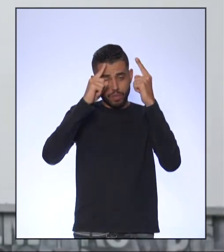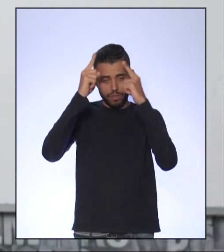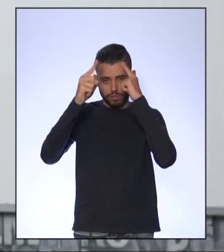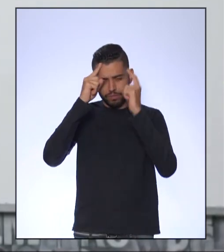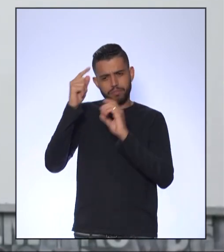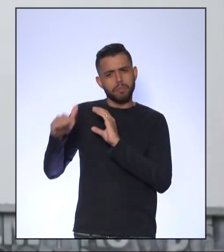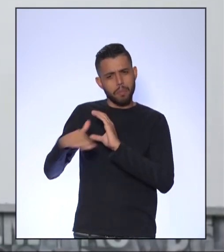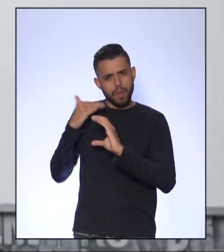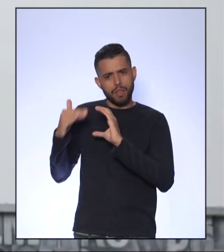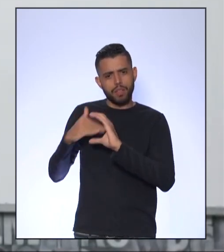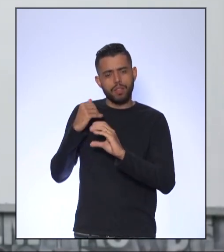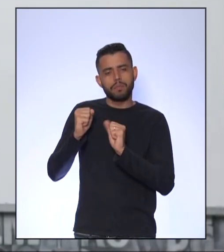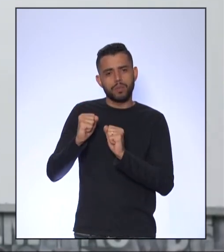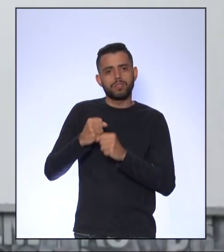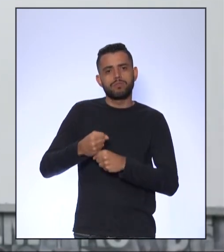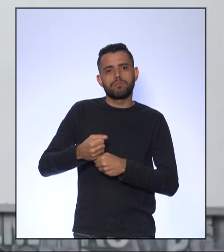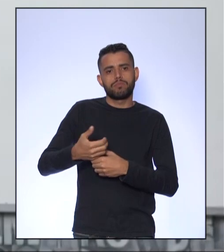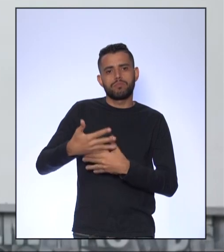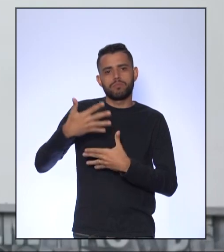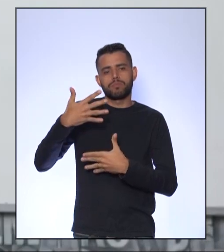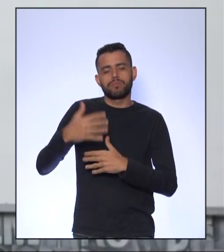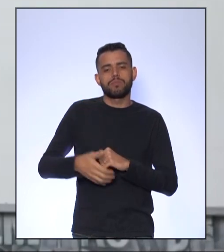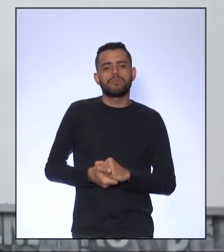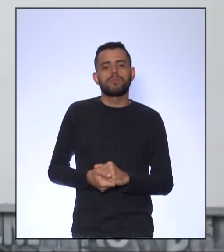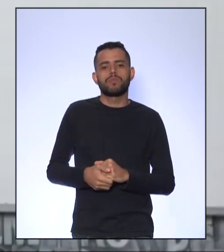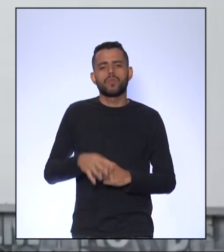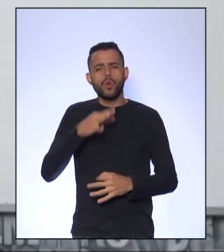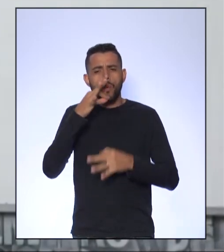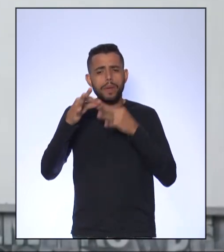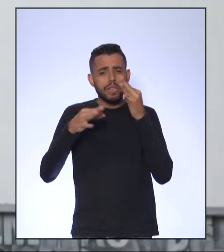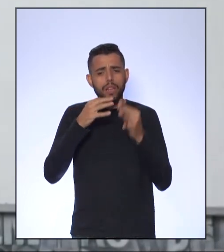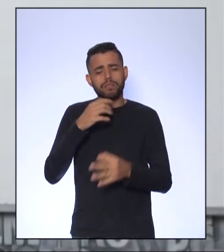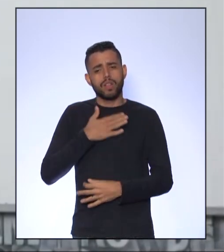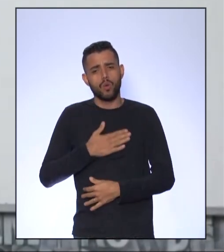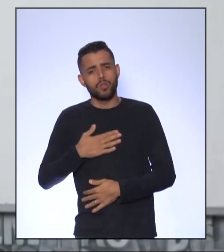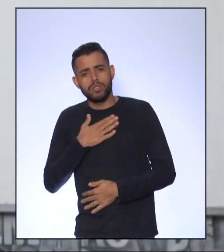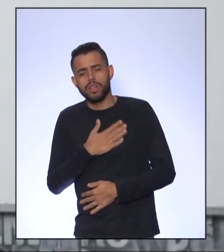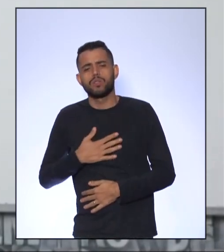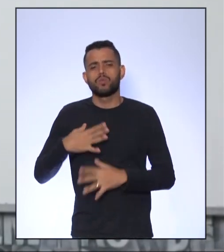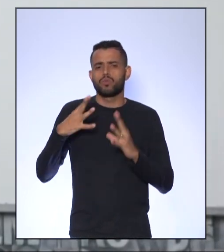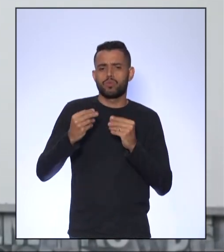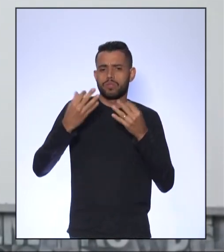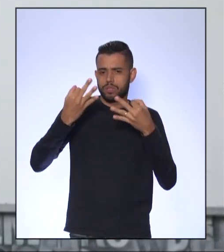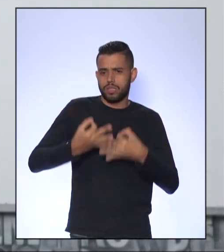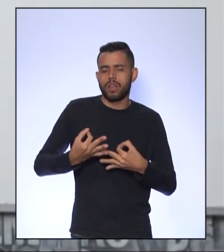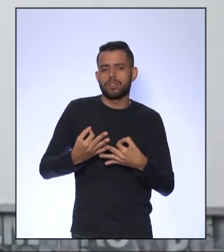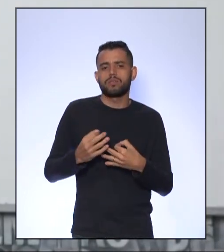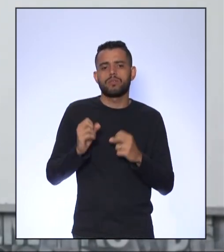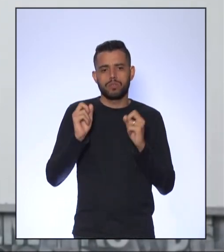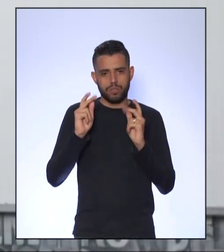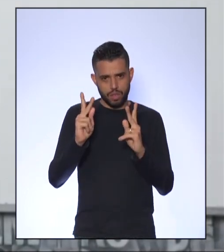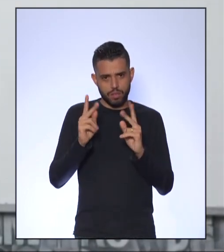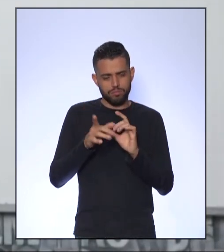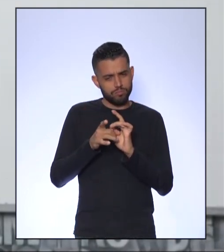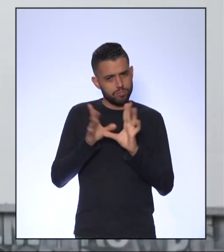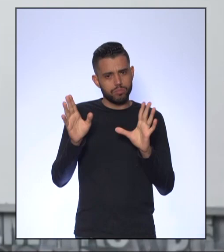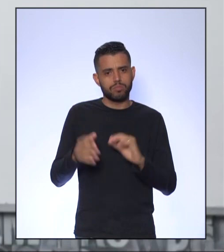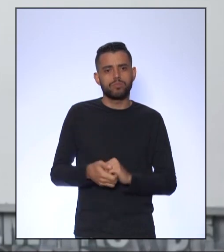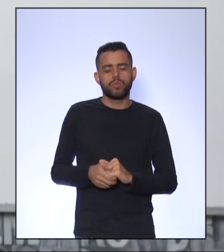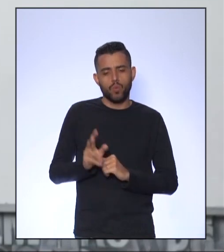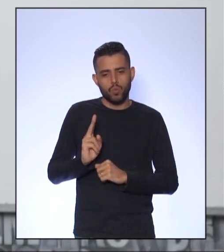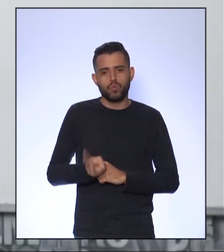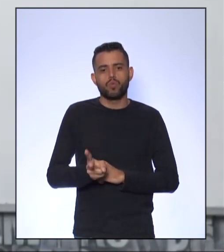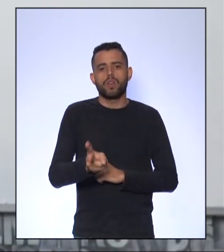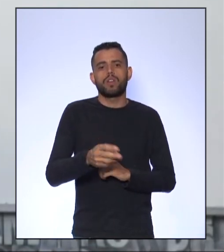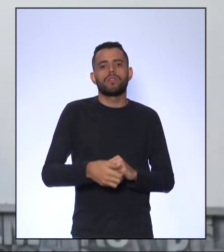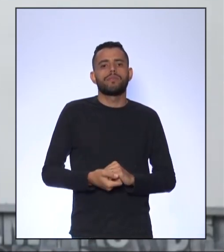ela pode aparecer na aula, né? Manda um comentário se está gostando, se está tudo em ordem, qualquer coisa, eu estou à disposição de vocês. Vamos seguir